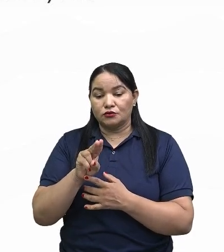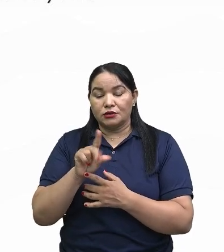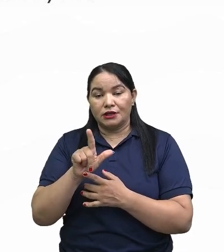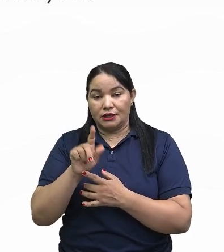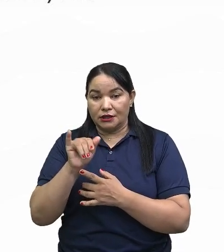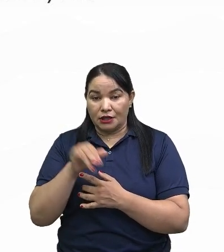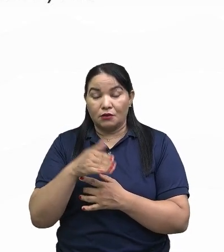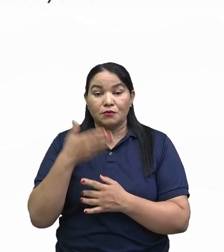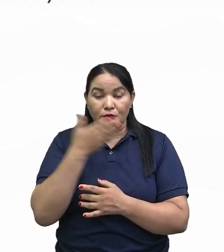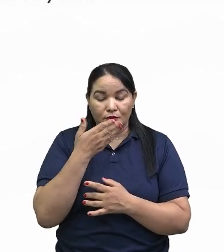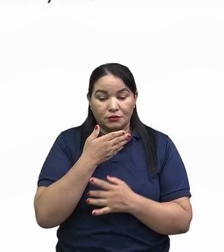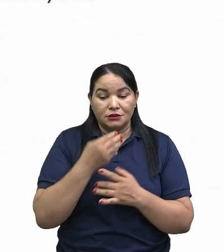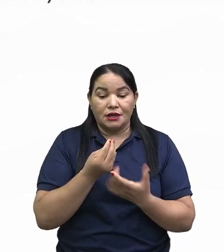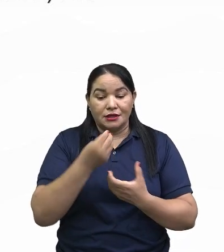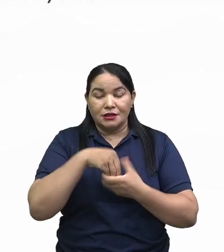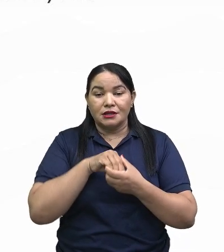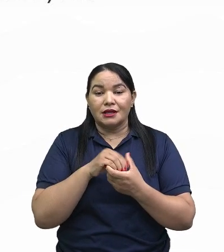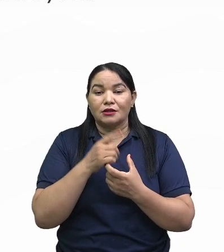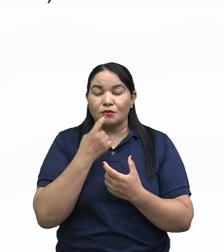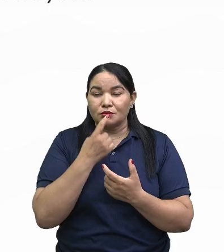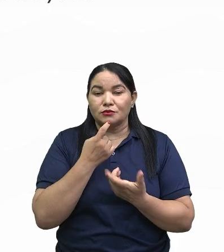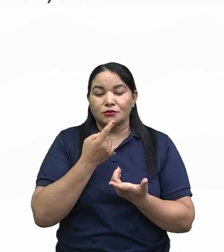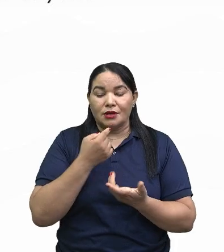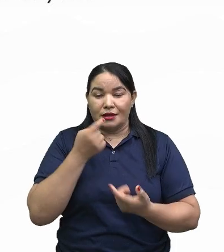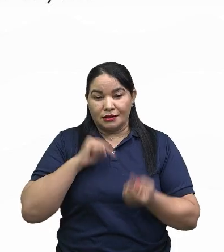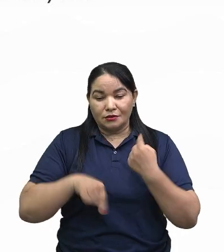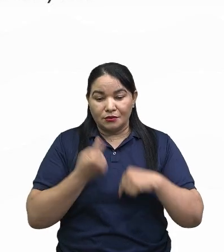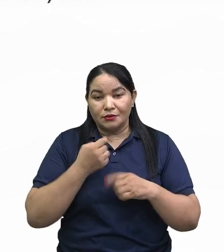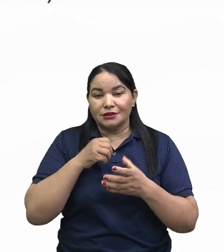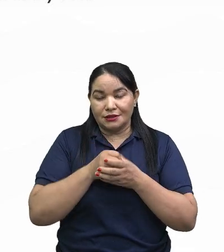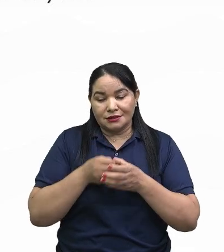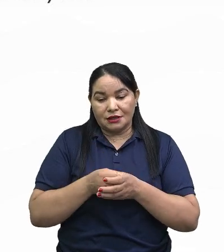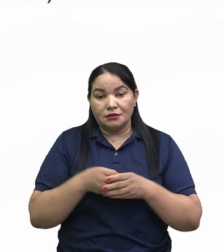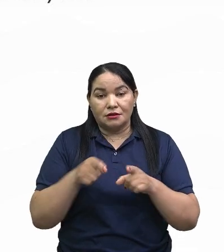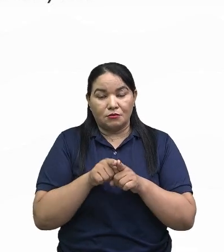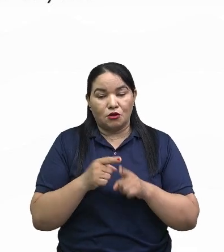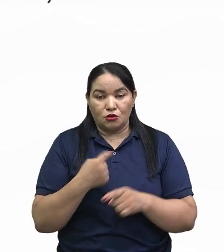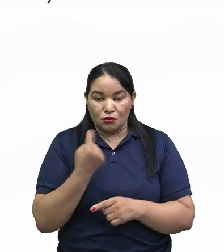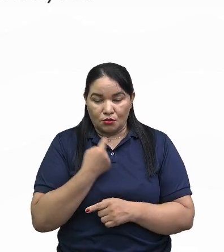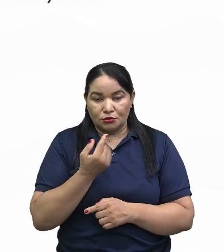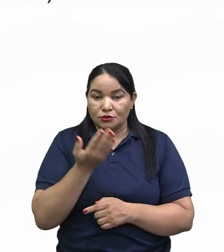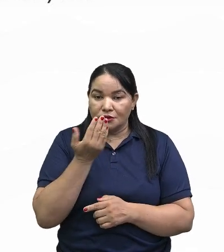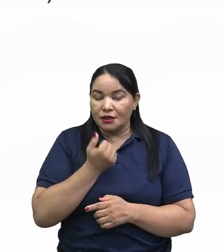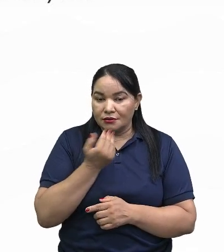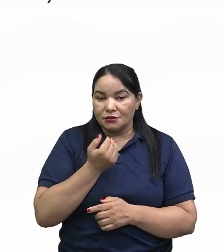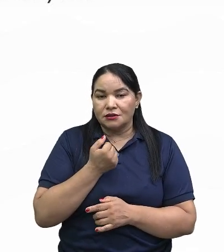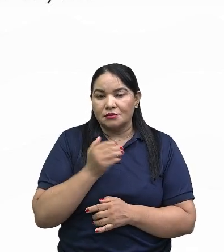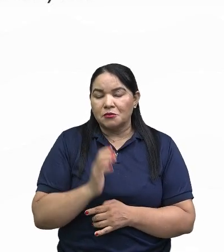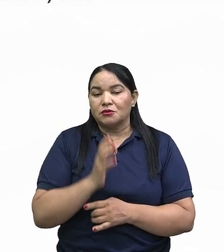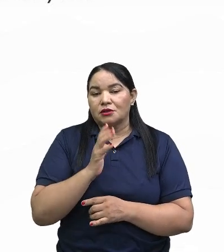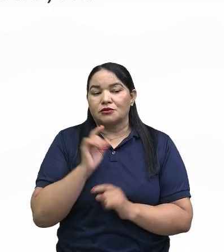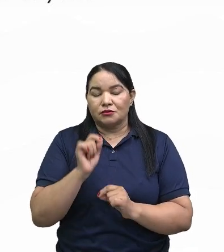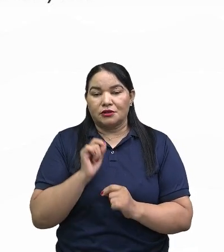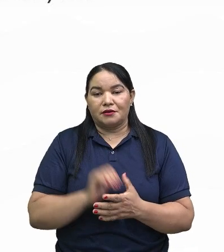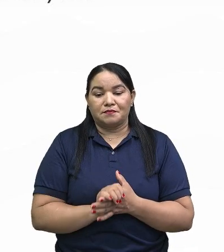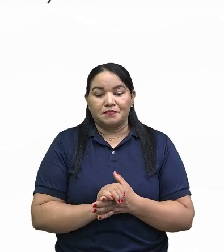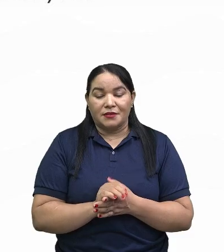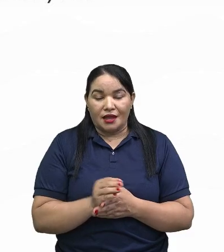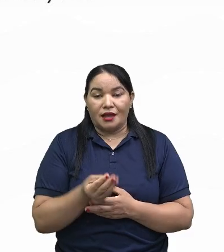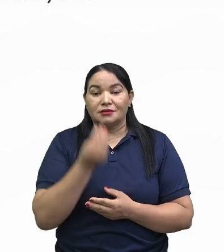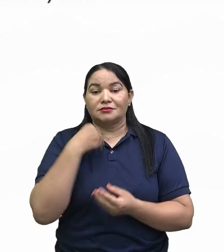armazenamento no fígado na forma de glicogênio. Né, então, quando nós nos alimentamos ali, o que acontece? Estamos